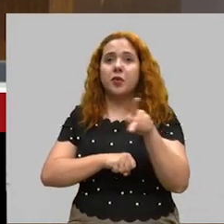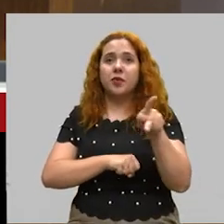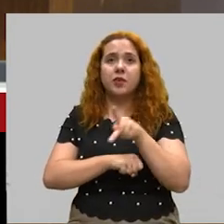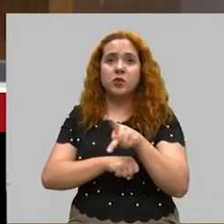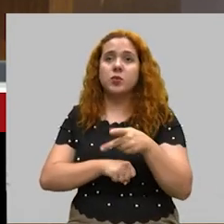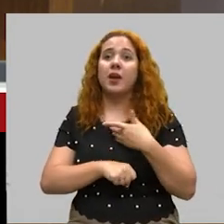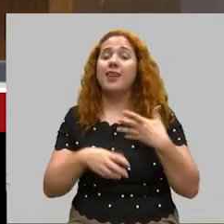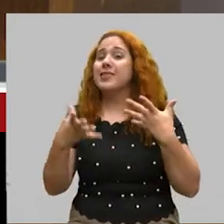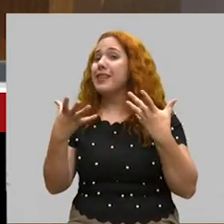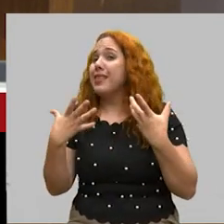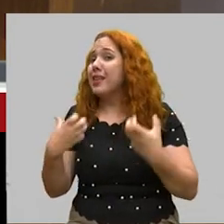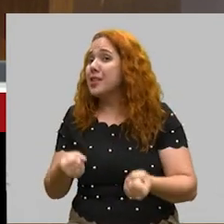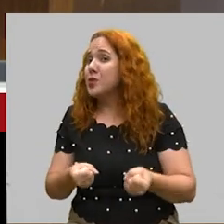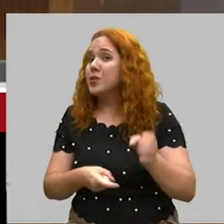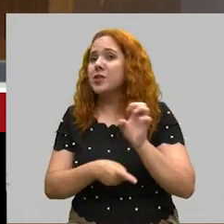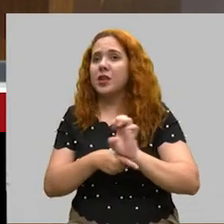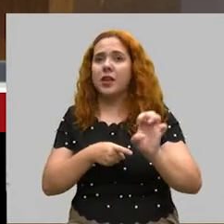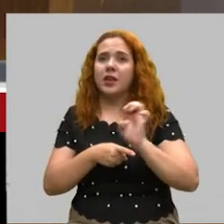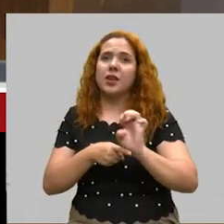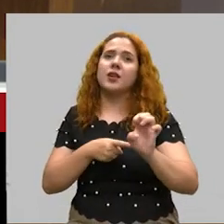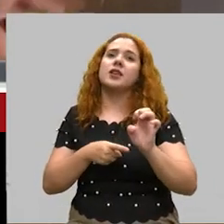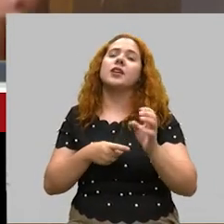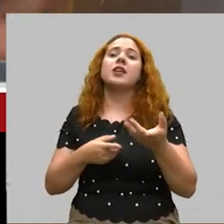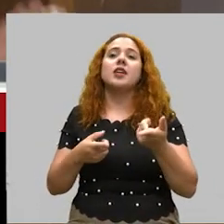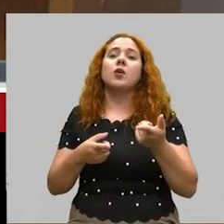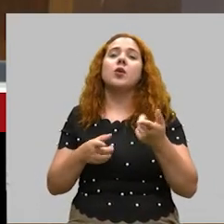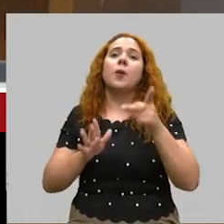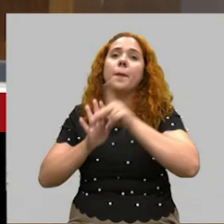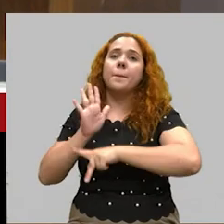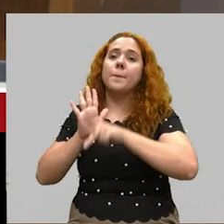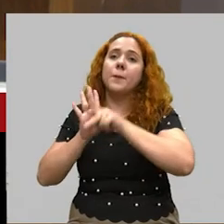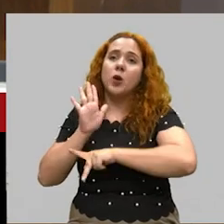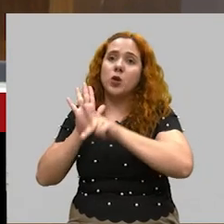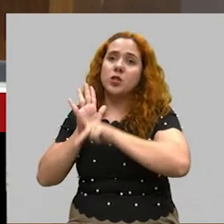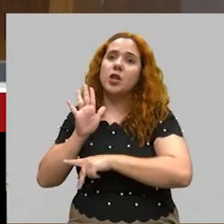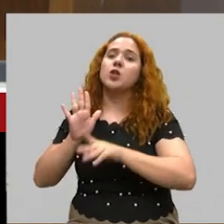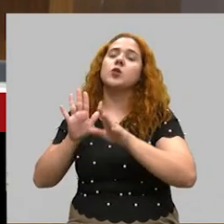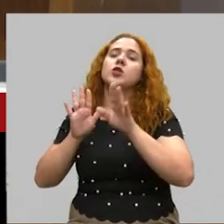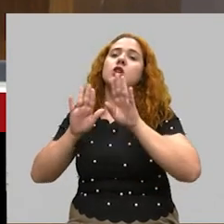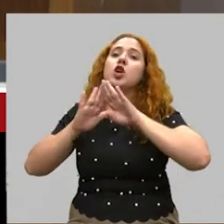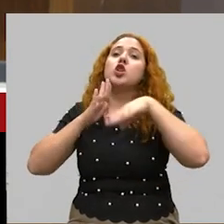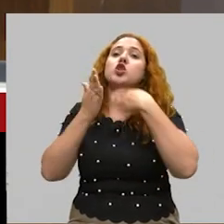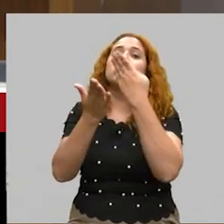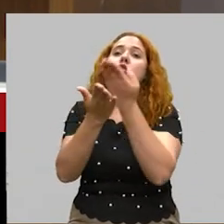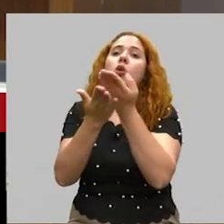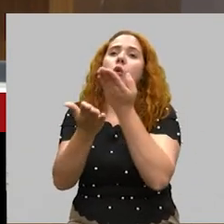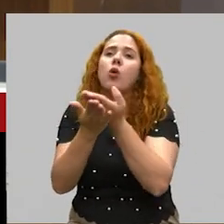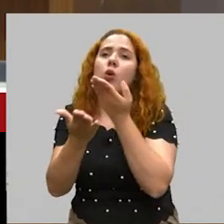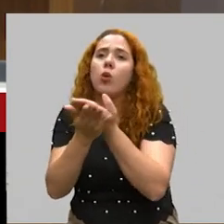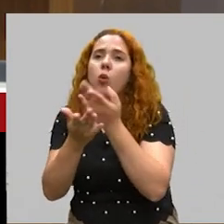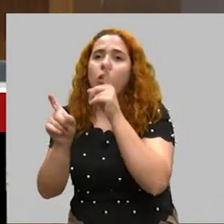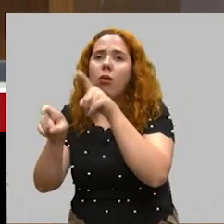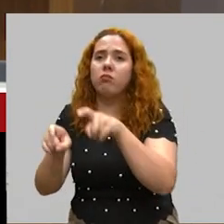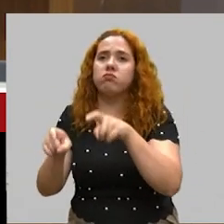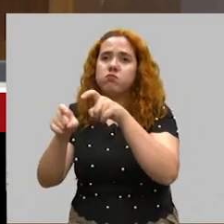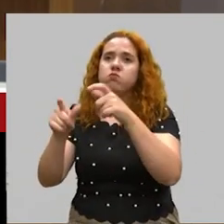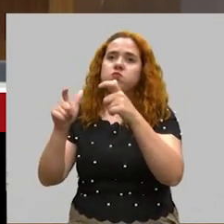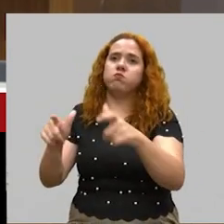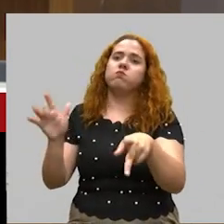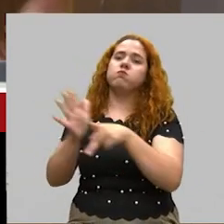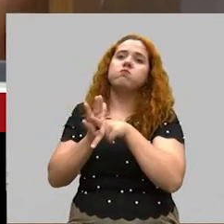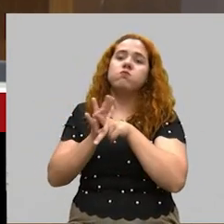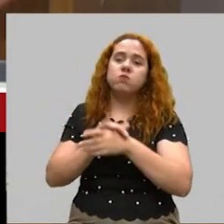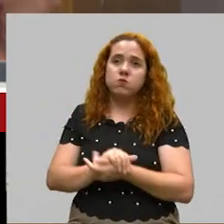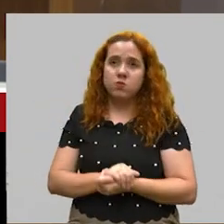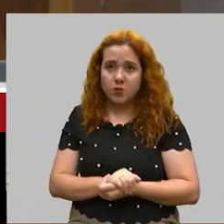do Estado ao programa Escola da terra que hoje nós temos também a representante que acompanha eh esse projeto aqui no estado que tá aqui conosco